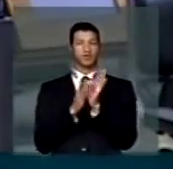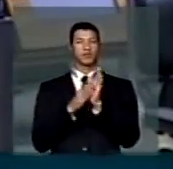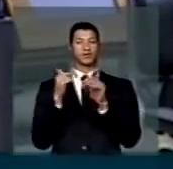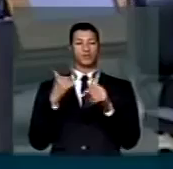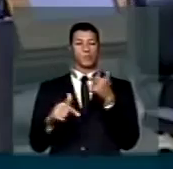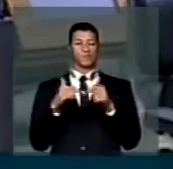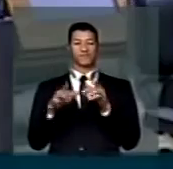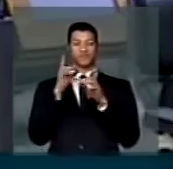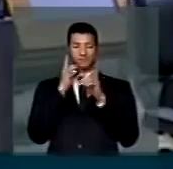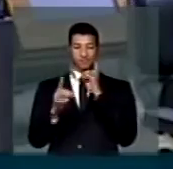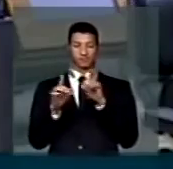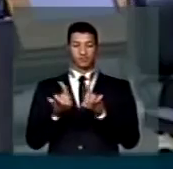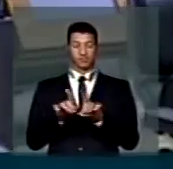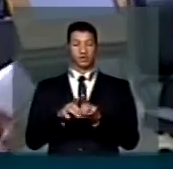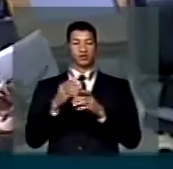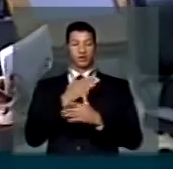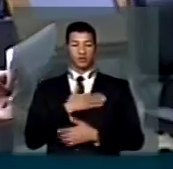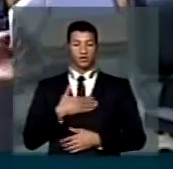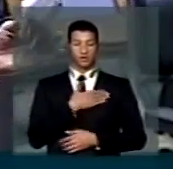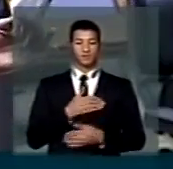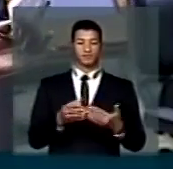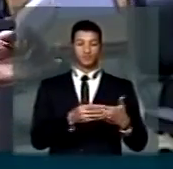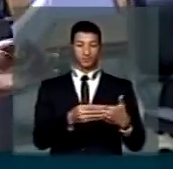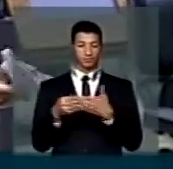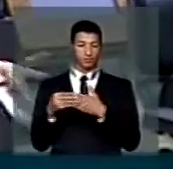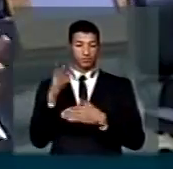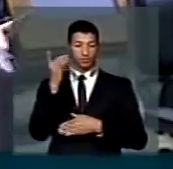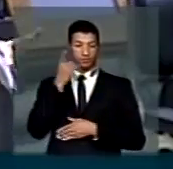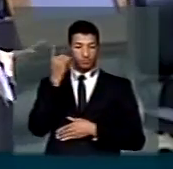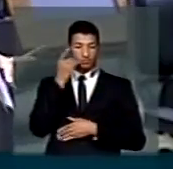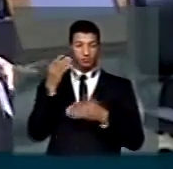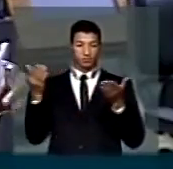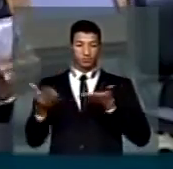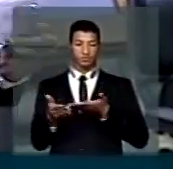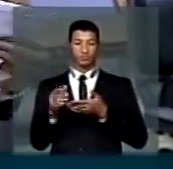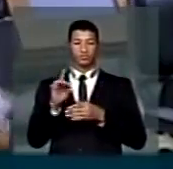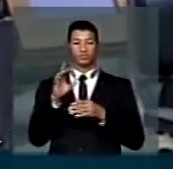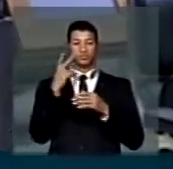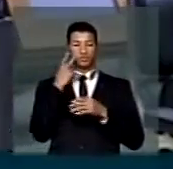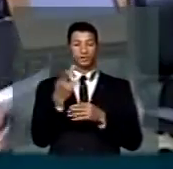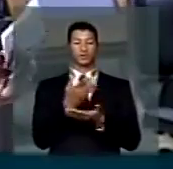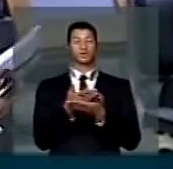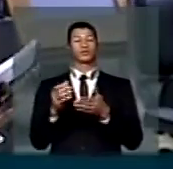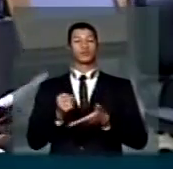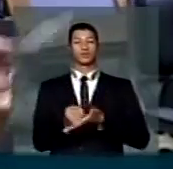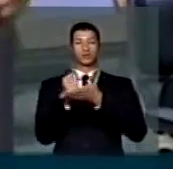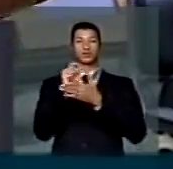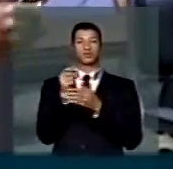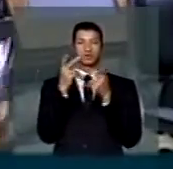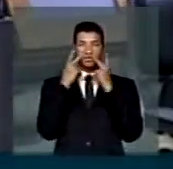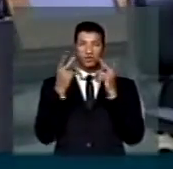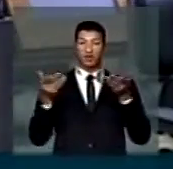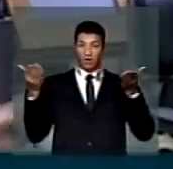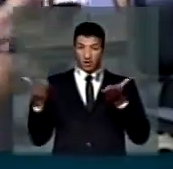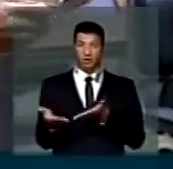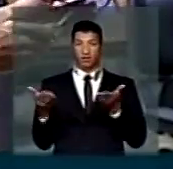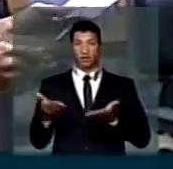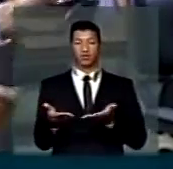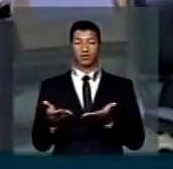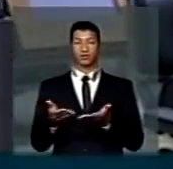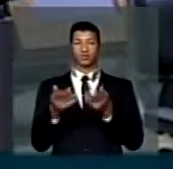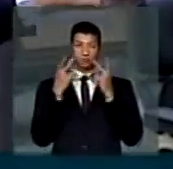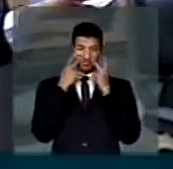pelo seu discurso, e convidaria os deputados aqui agora, não são do DEM, mas vocês apoiam, que fôssemos agora visitar